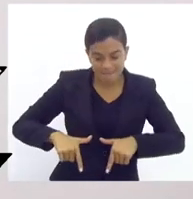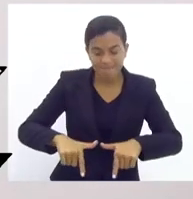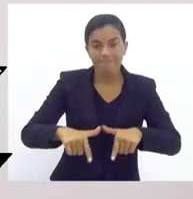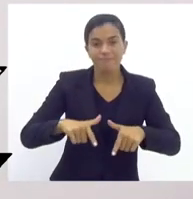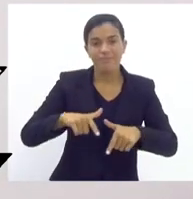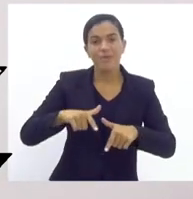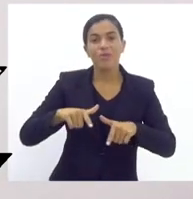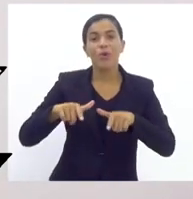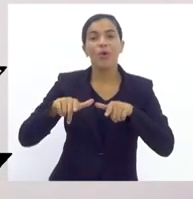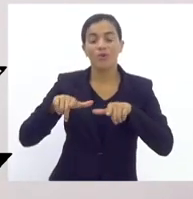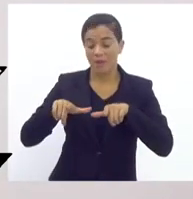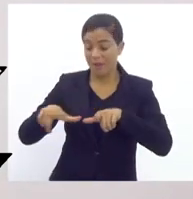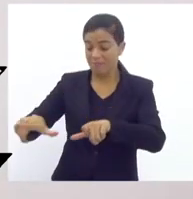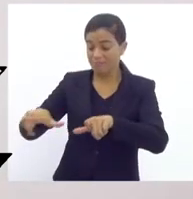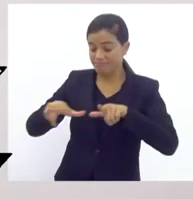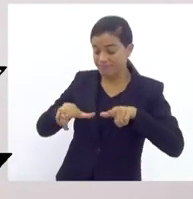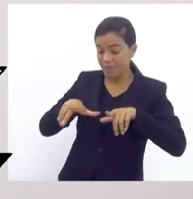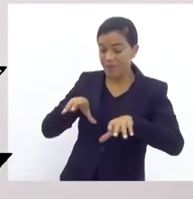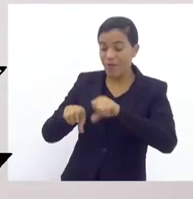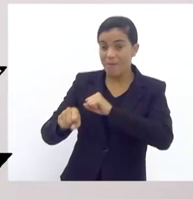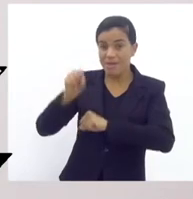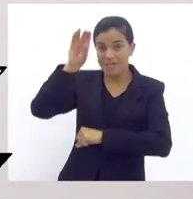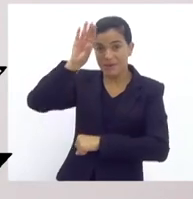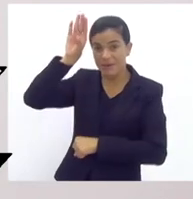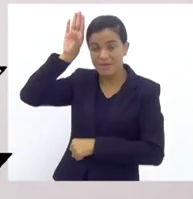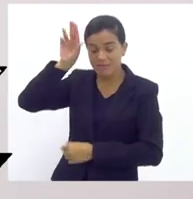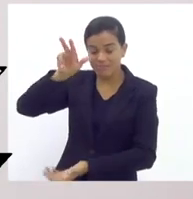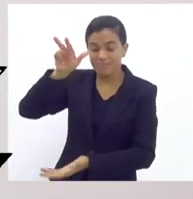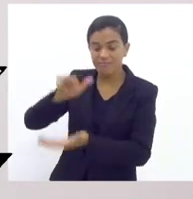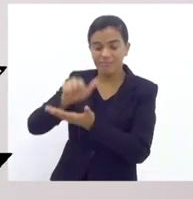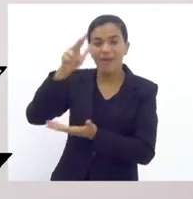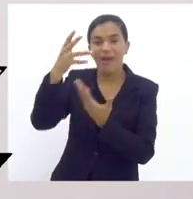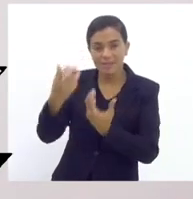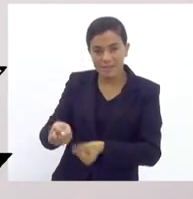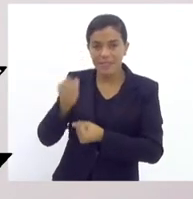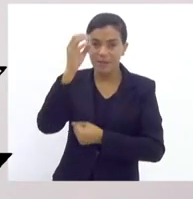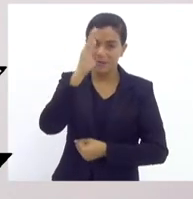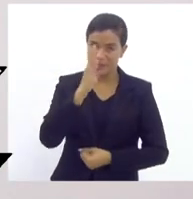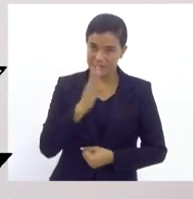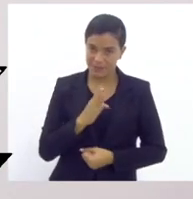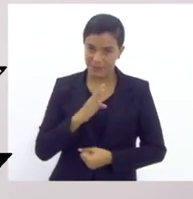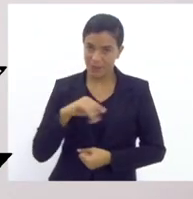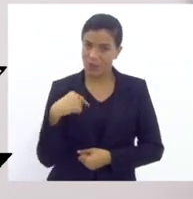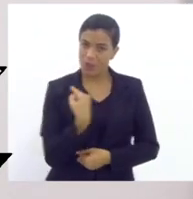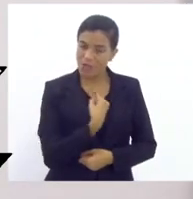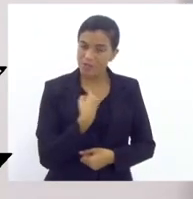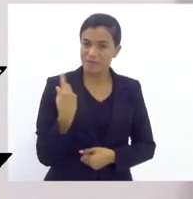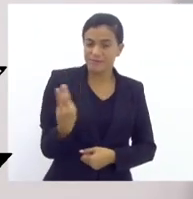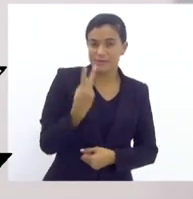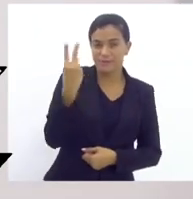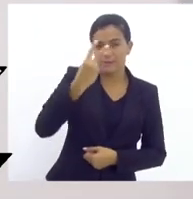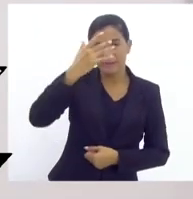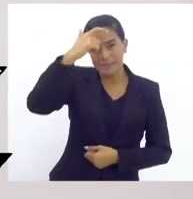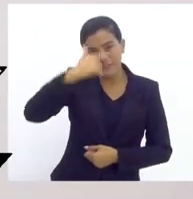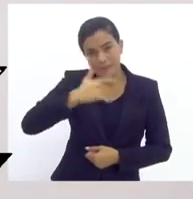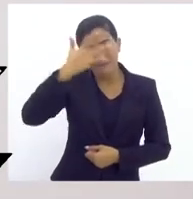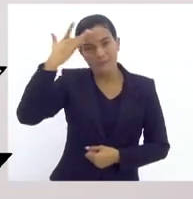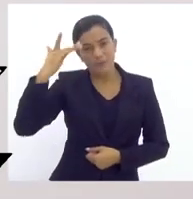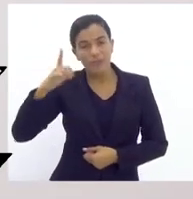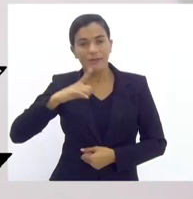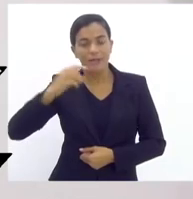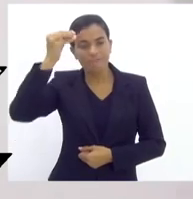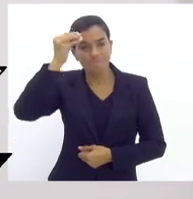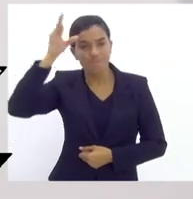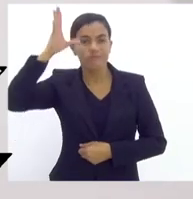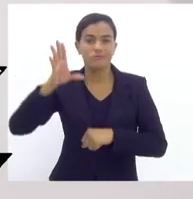da revalidação dos nossos diploma para que seus almas reconhecidos como pessoas que têm conhecimento que